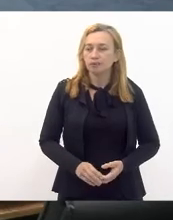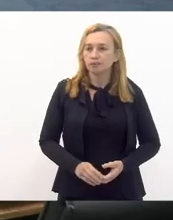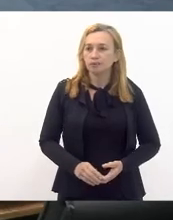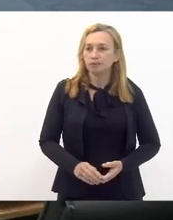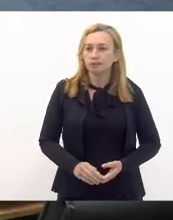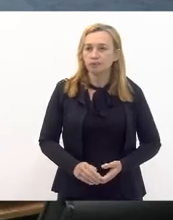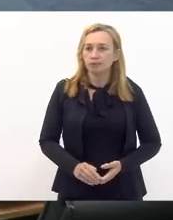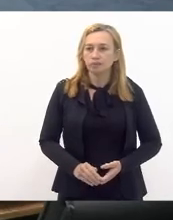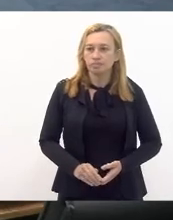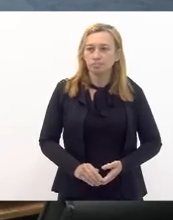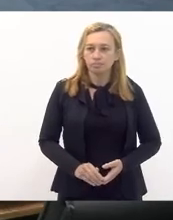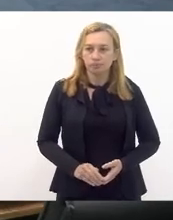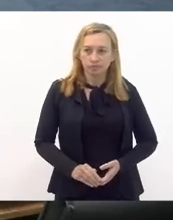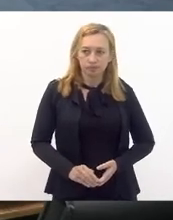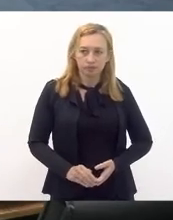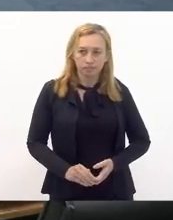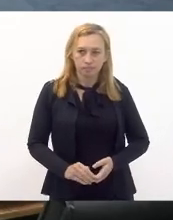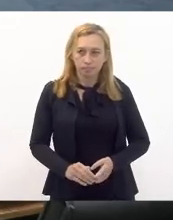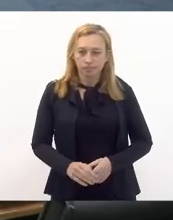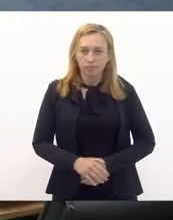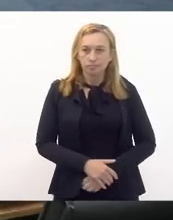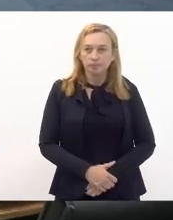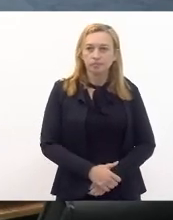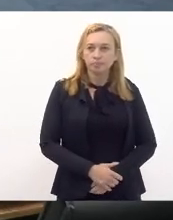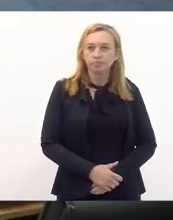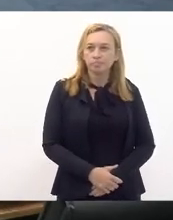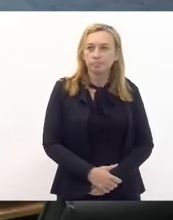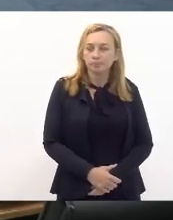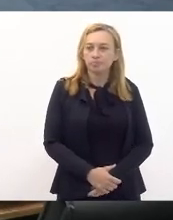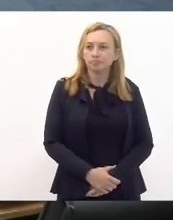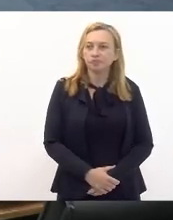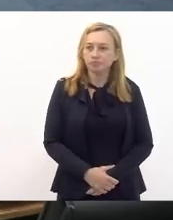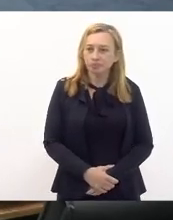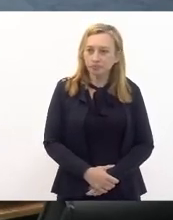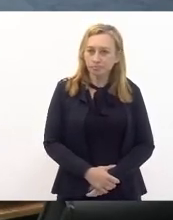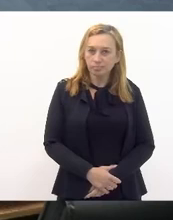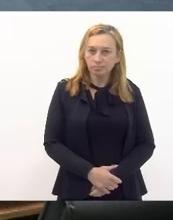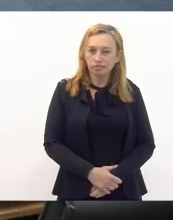E aí E aí